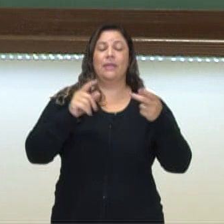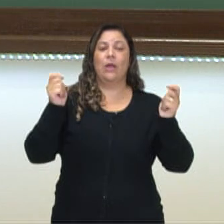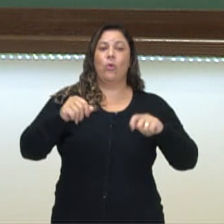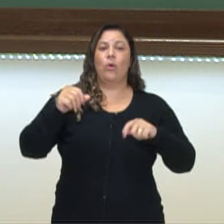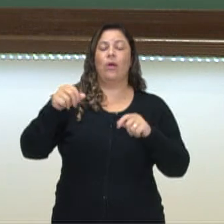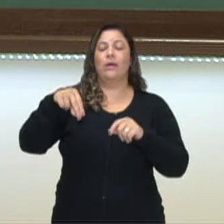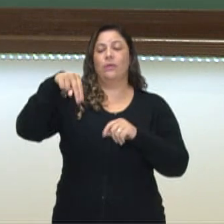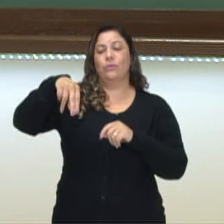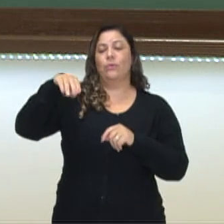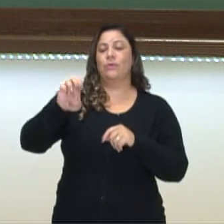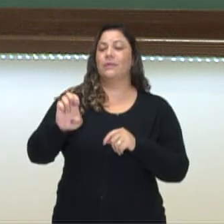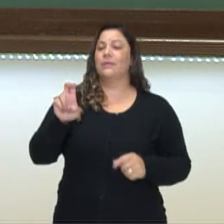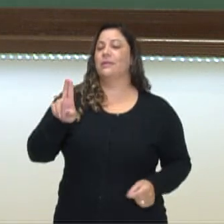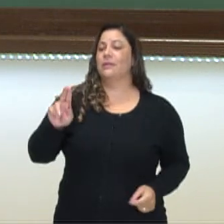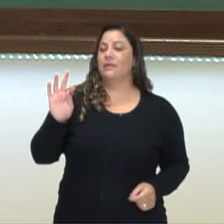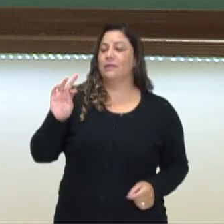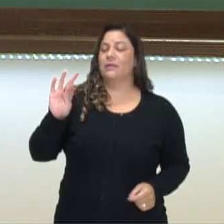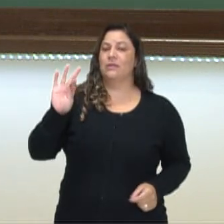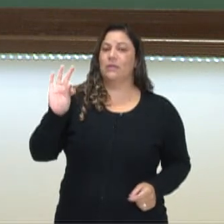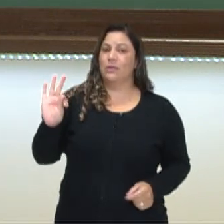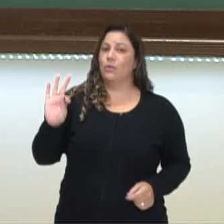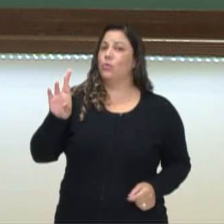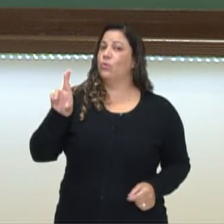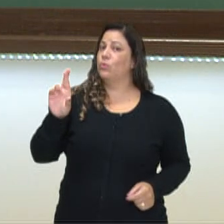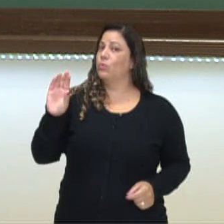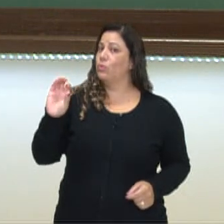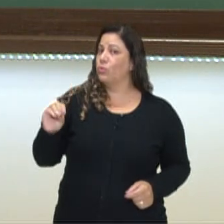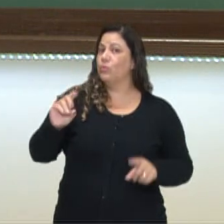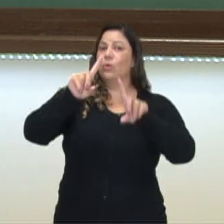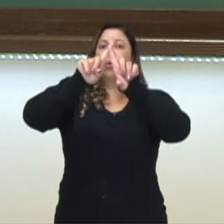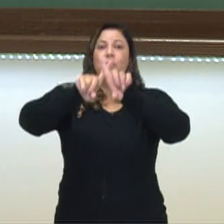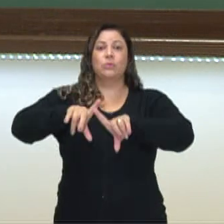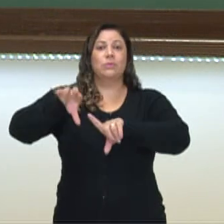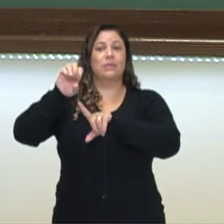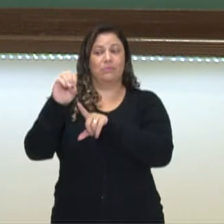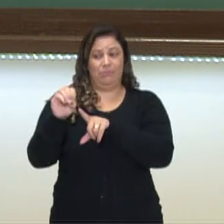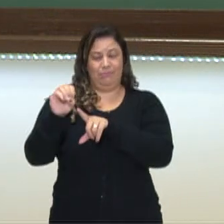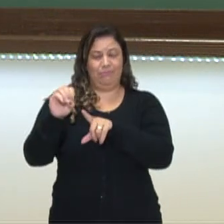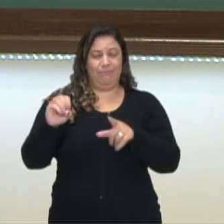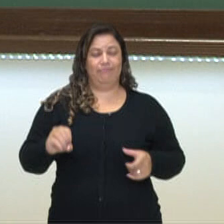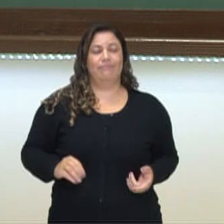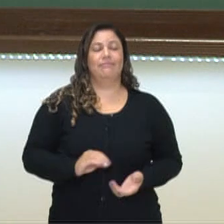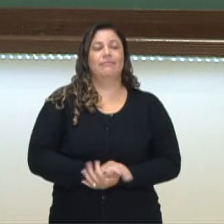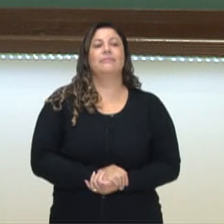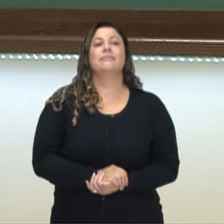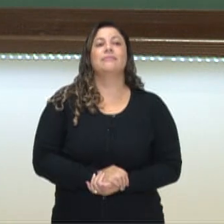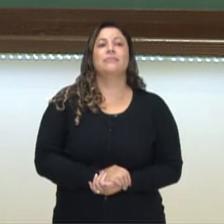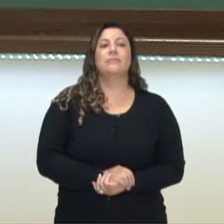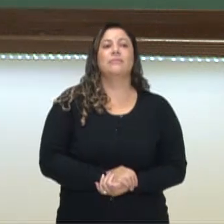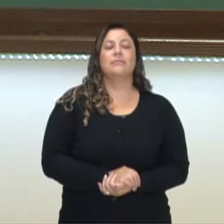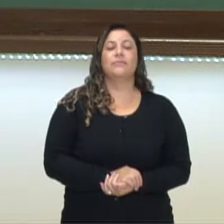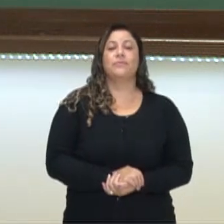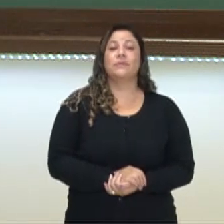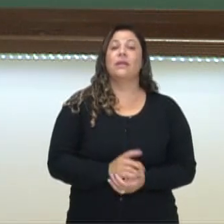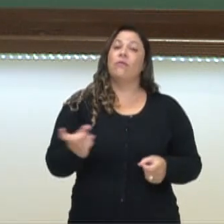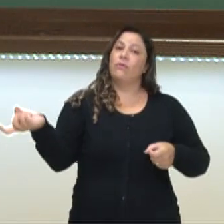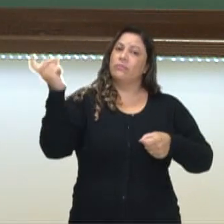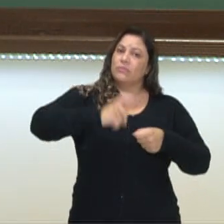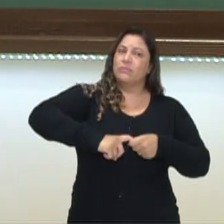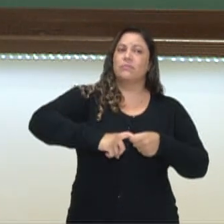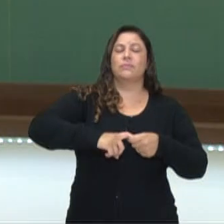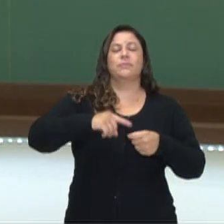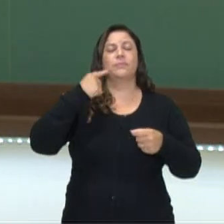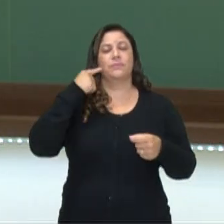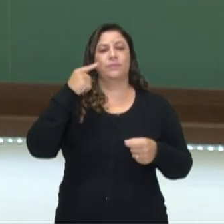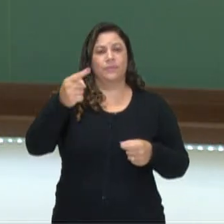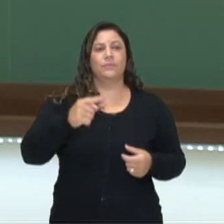elemento neutro e a propriedade da multiplicação por zero. Continuando aqui. Então, a gente vai retomar algumas propriedades